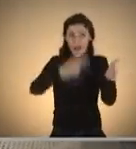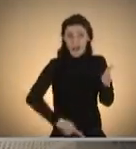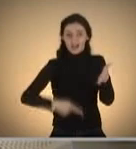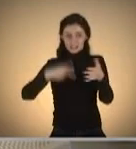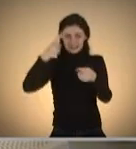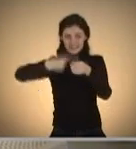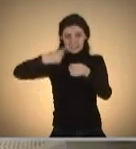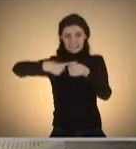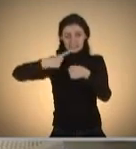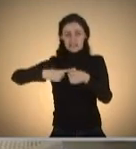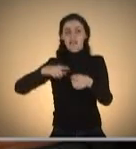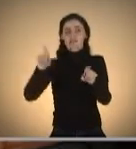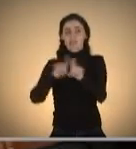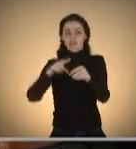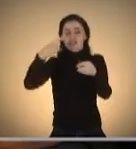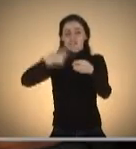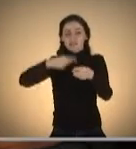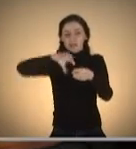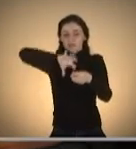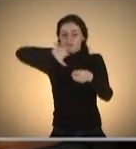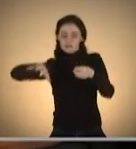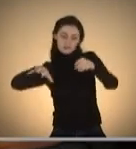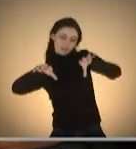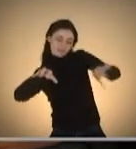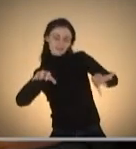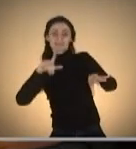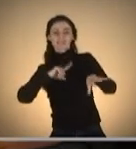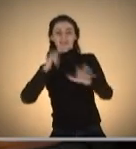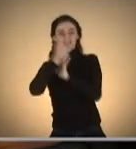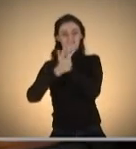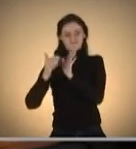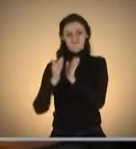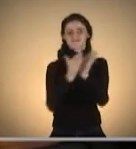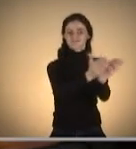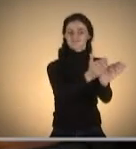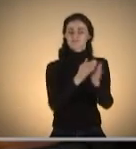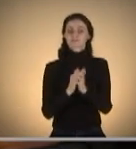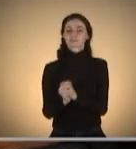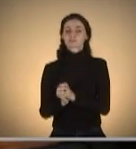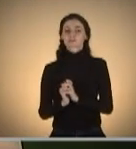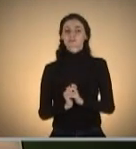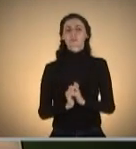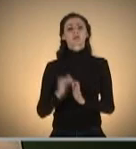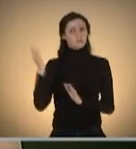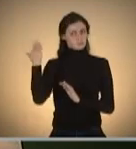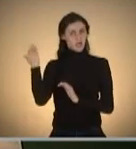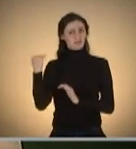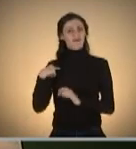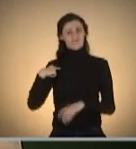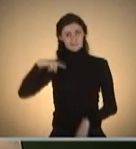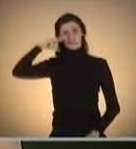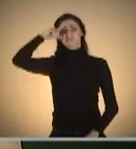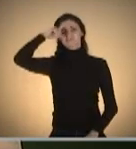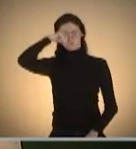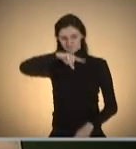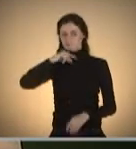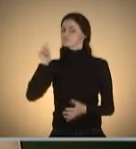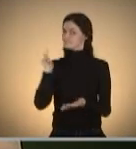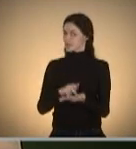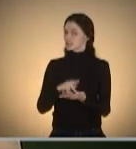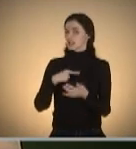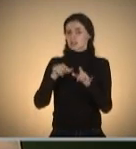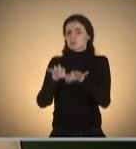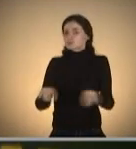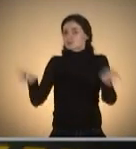ferro que passava por aqui pela região, e da questão da divisão das duas cidades através da estrada de ferro. No começo eu tive dificuldade em